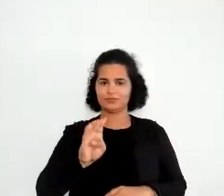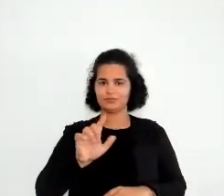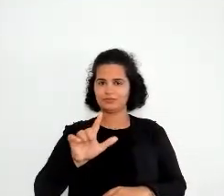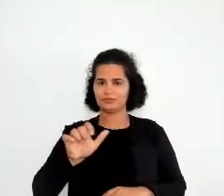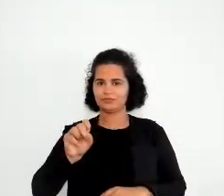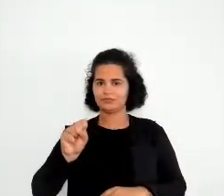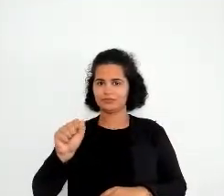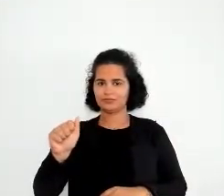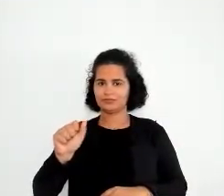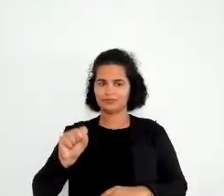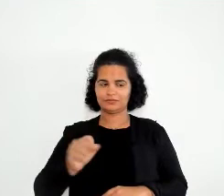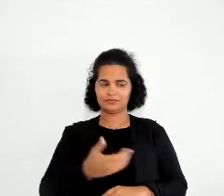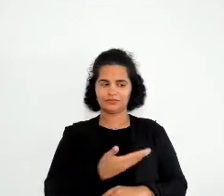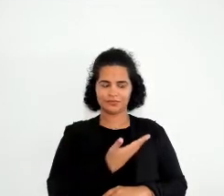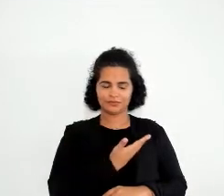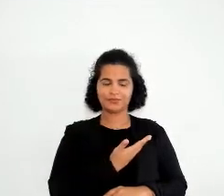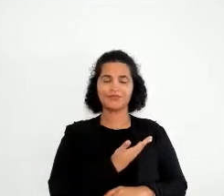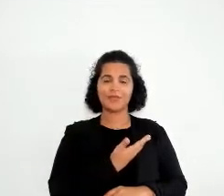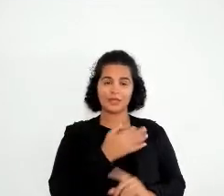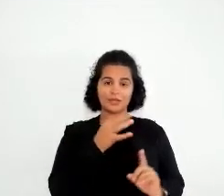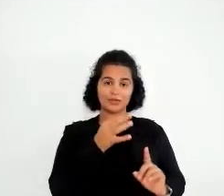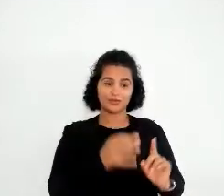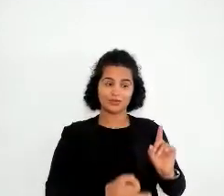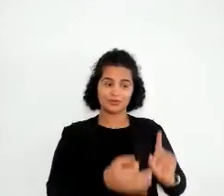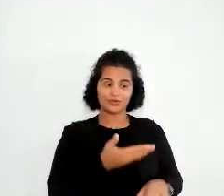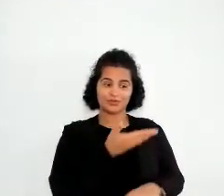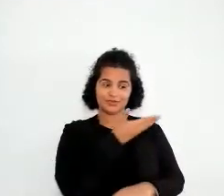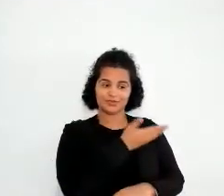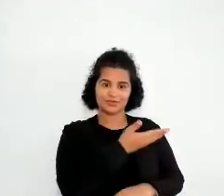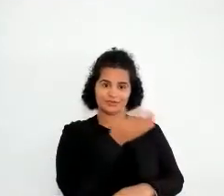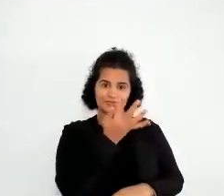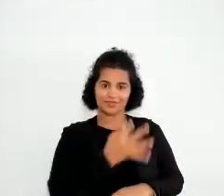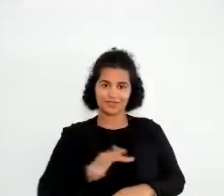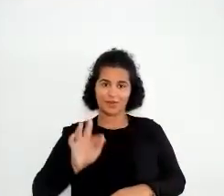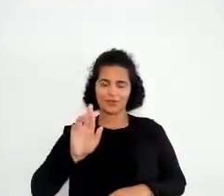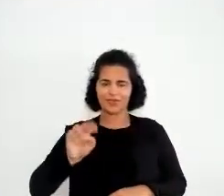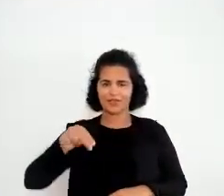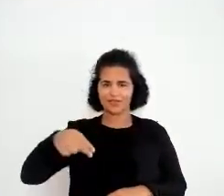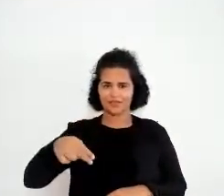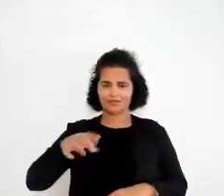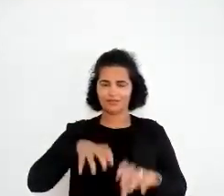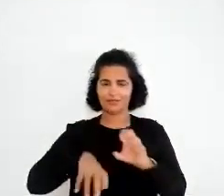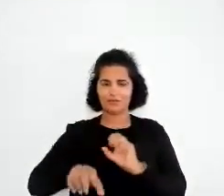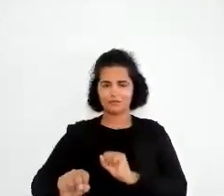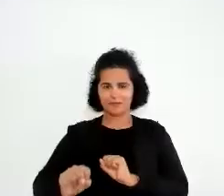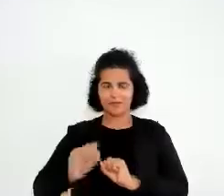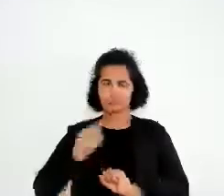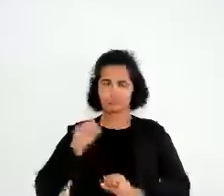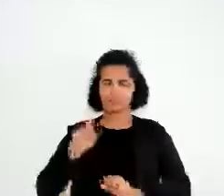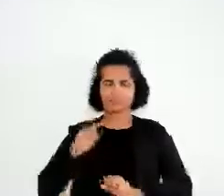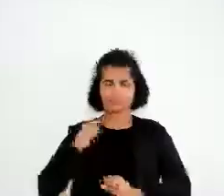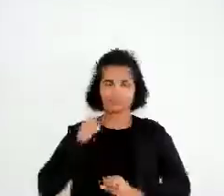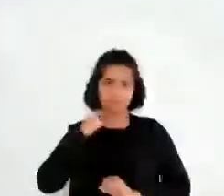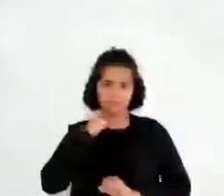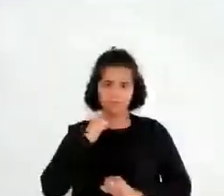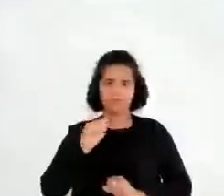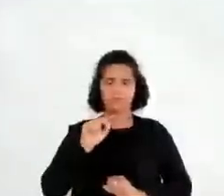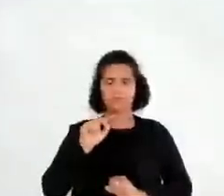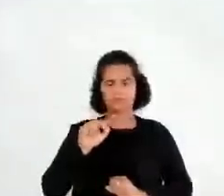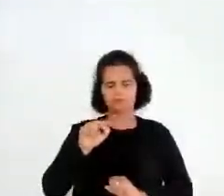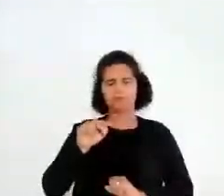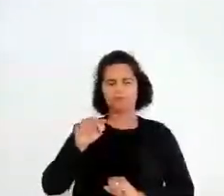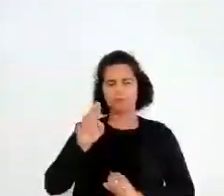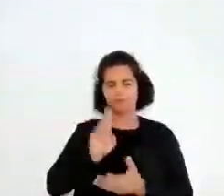Augusto Costa Delgado é juiz federal no Rio Grande do Norte. Formado em Direito pela UFRN, ingressou na magistratura federal